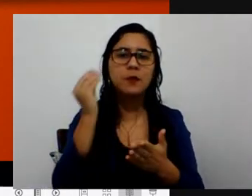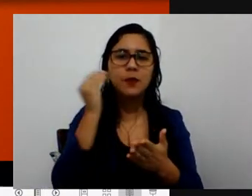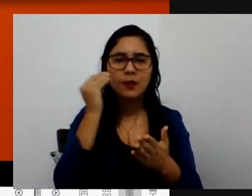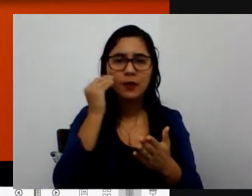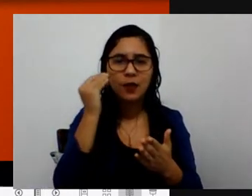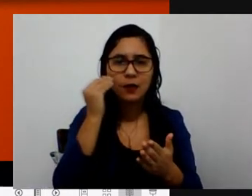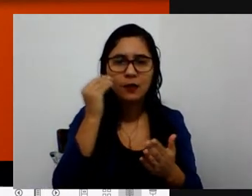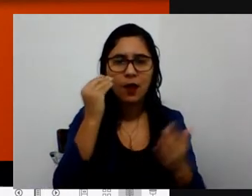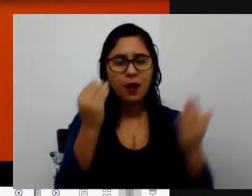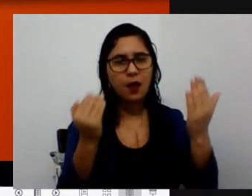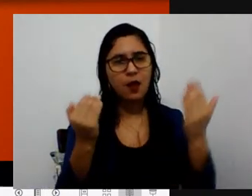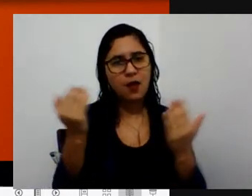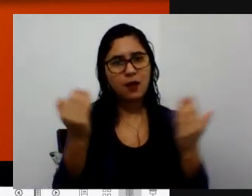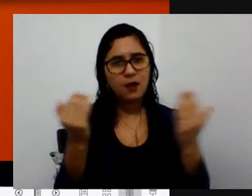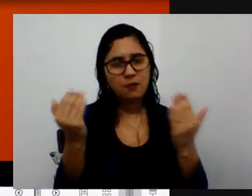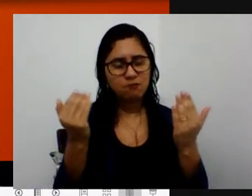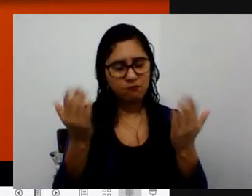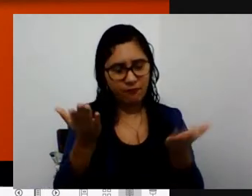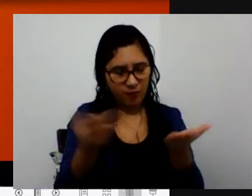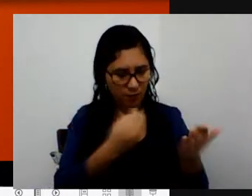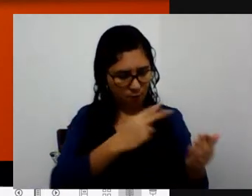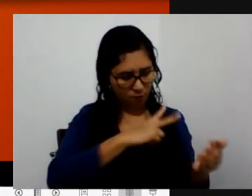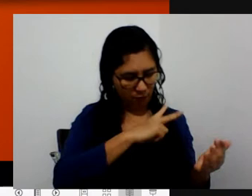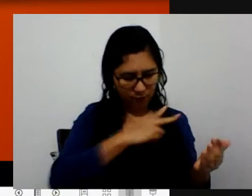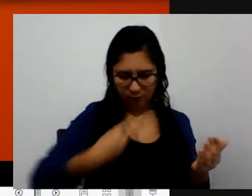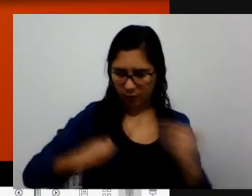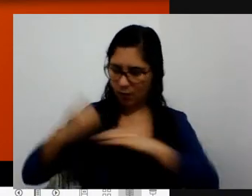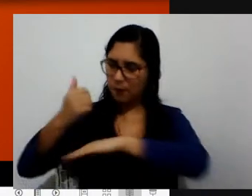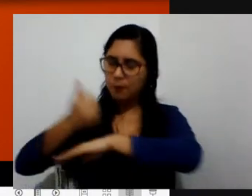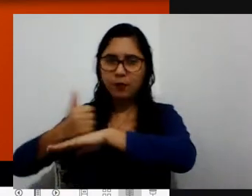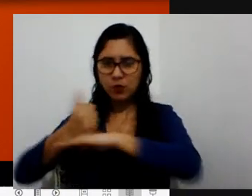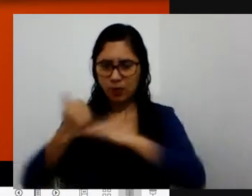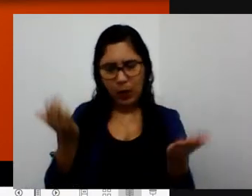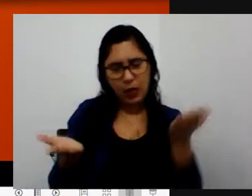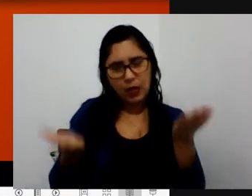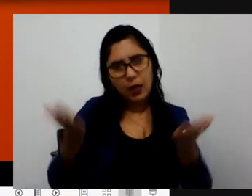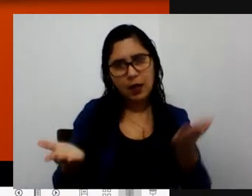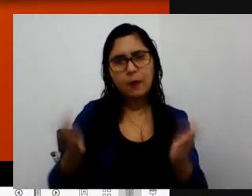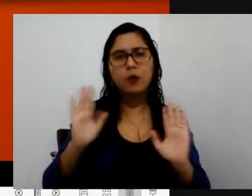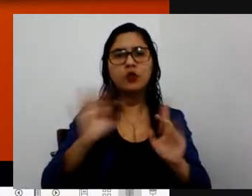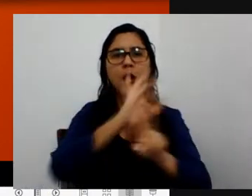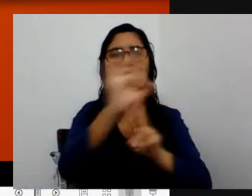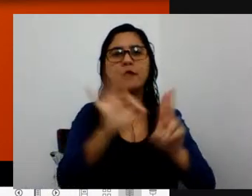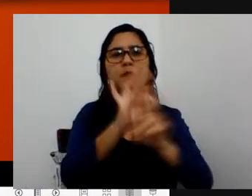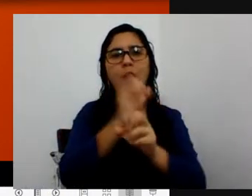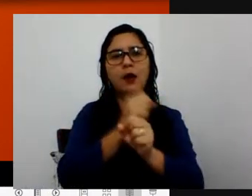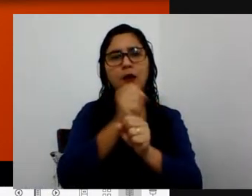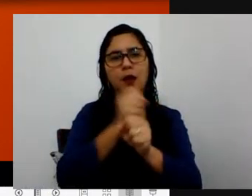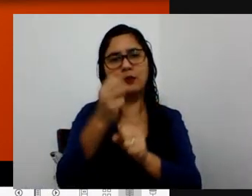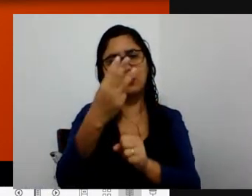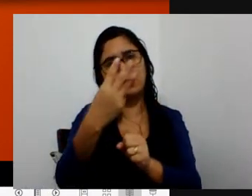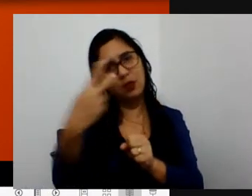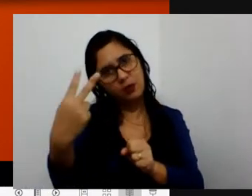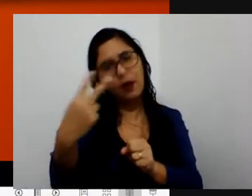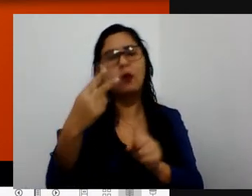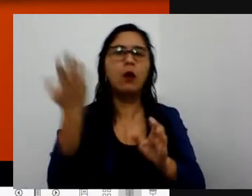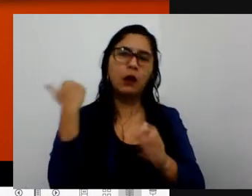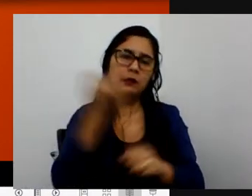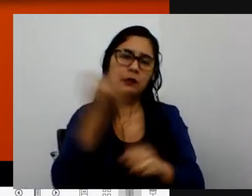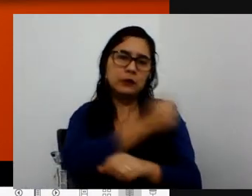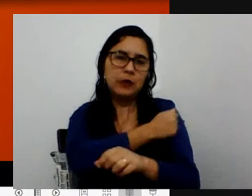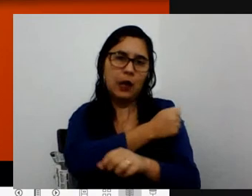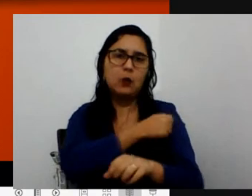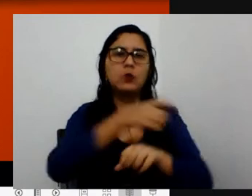equilibrar minha vida profissional e pessoal. Estou há 31 anos na UFSCar, como aluna de mestrado, doutorado e